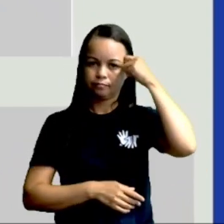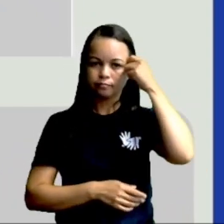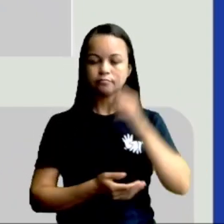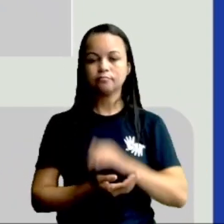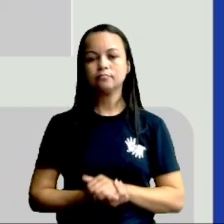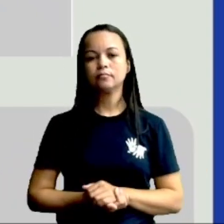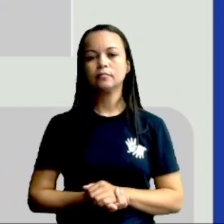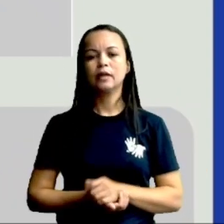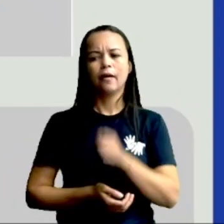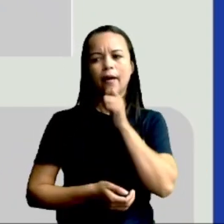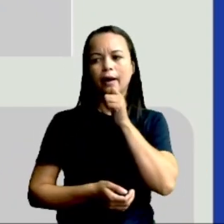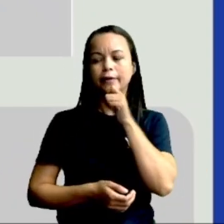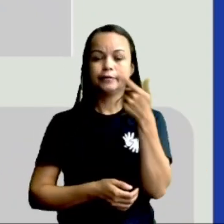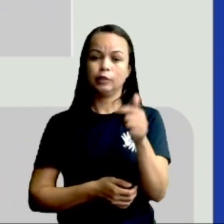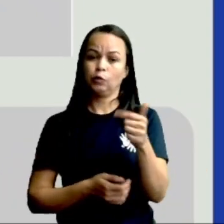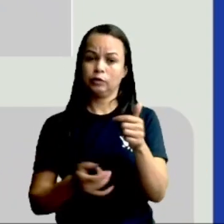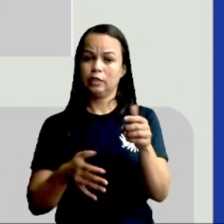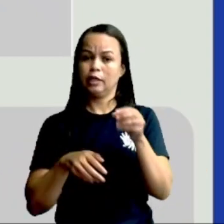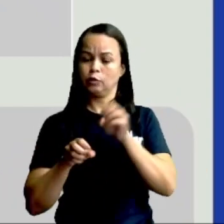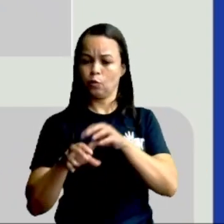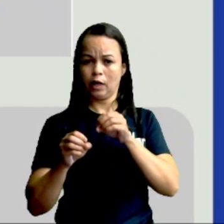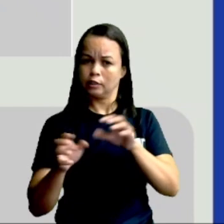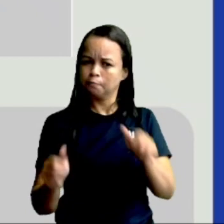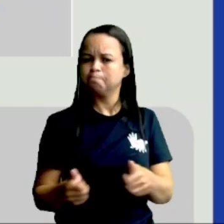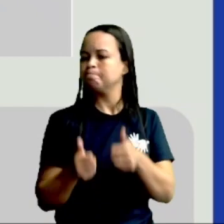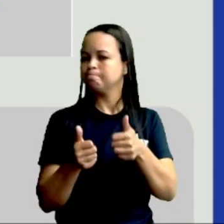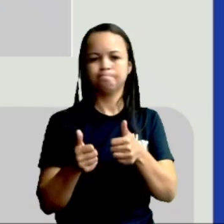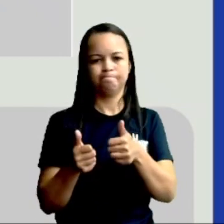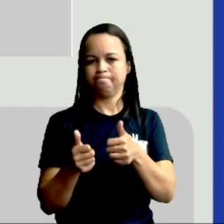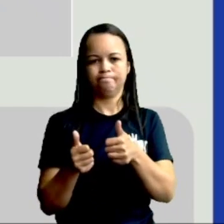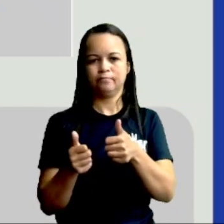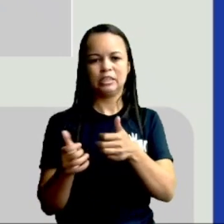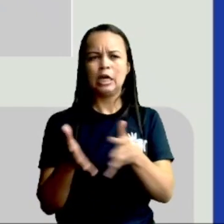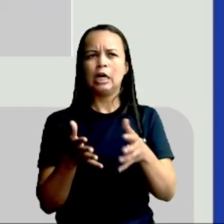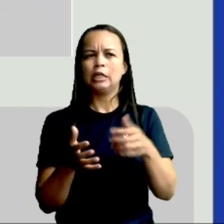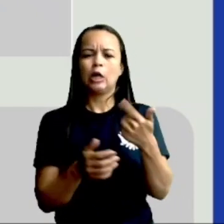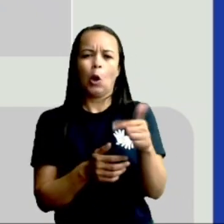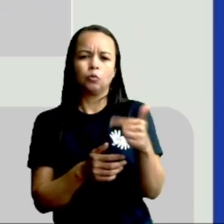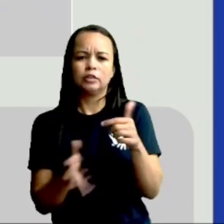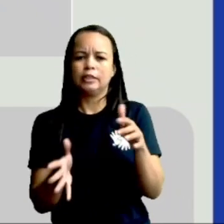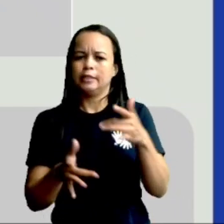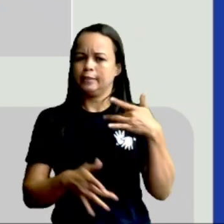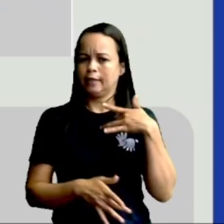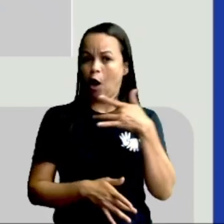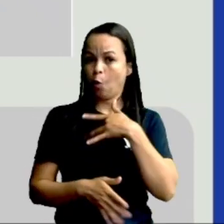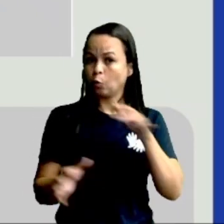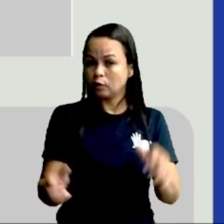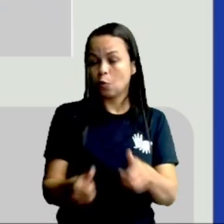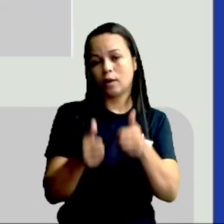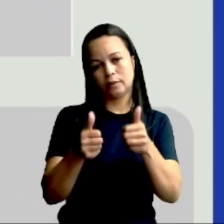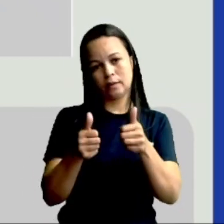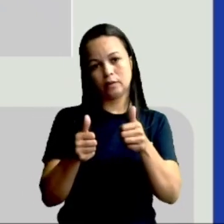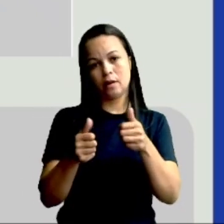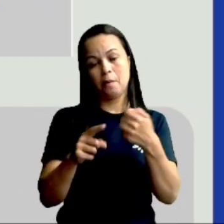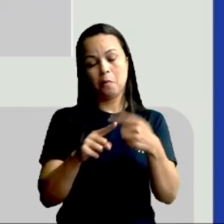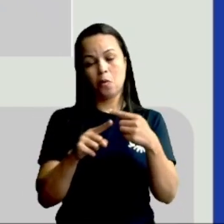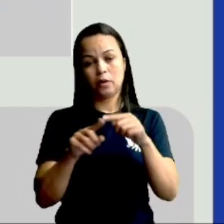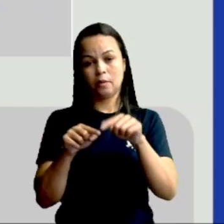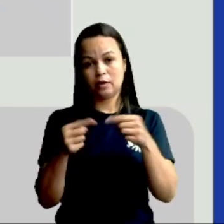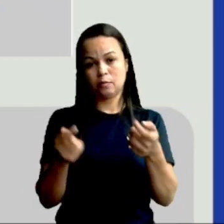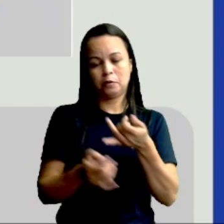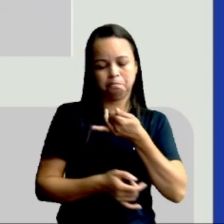ainda não tinha acesso a uma educação de qualidade, né, não tinha acesso à saúde de qualidade, porque a maior